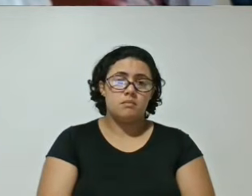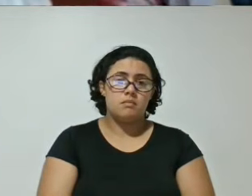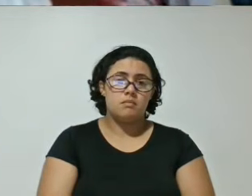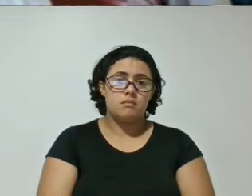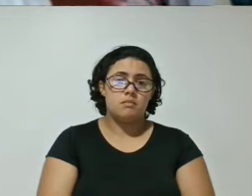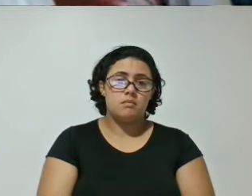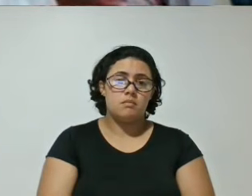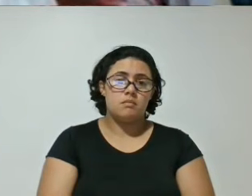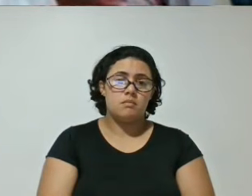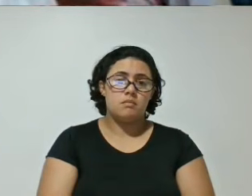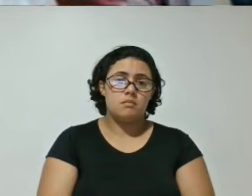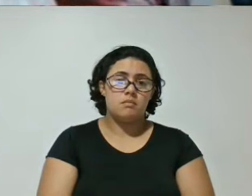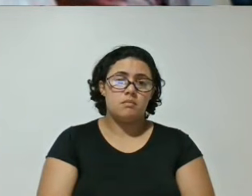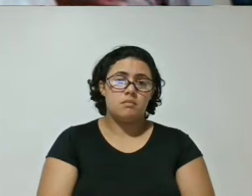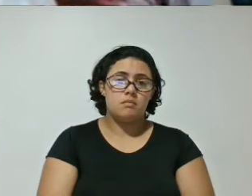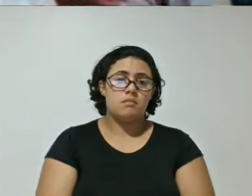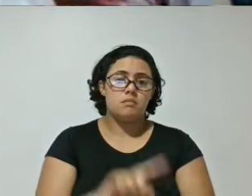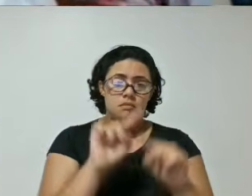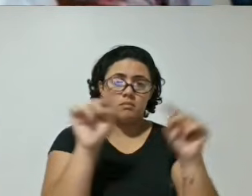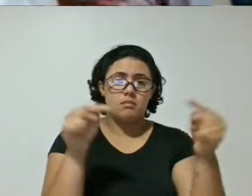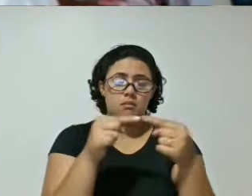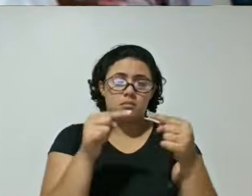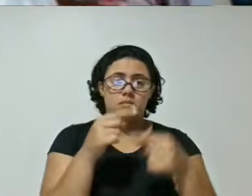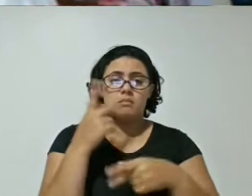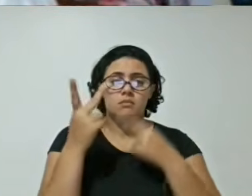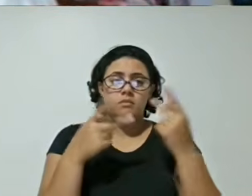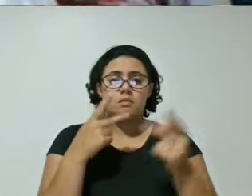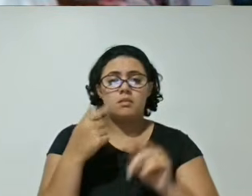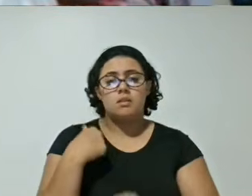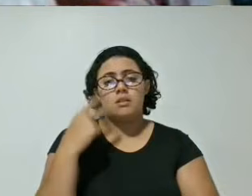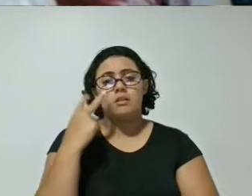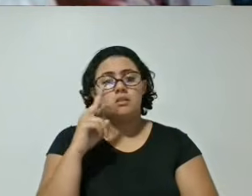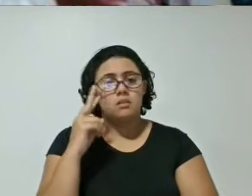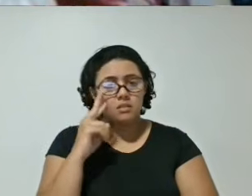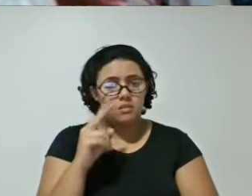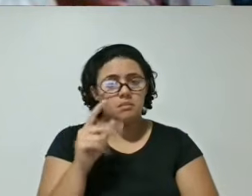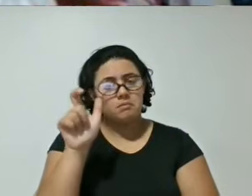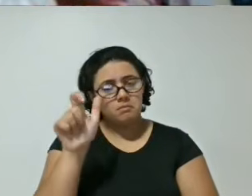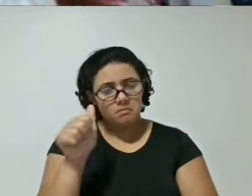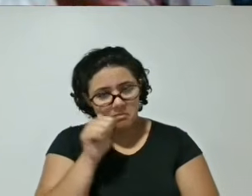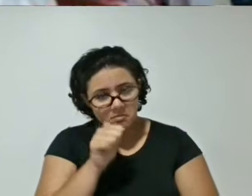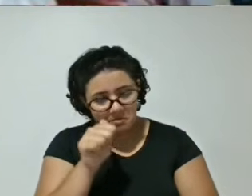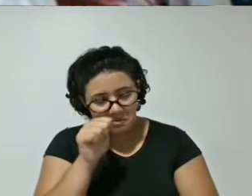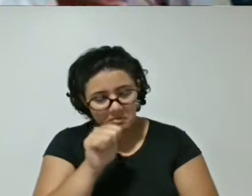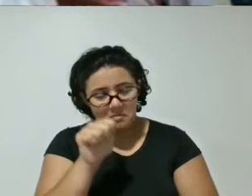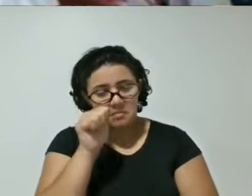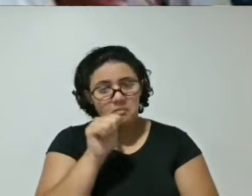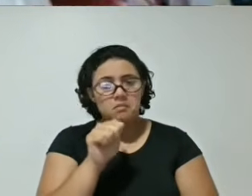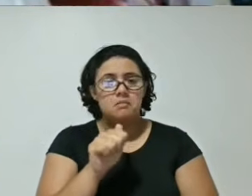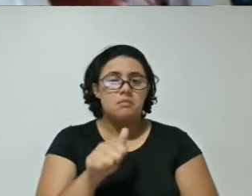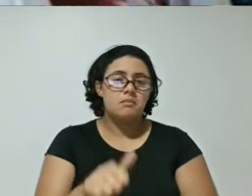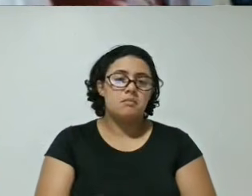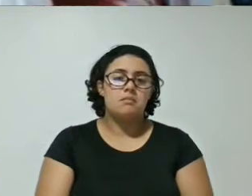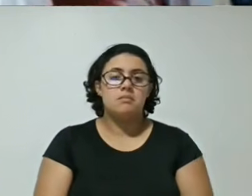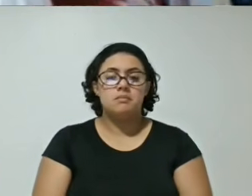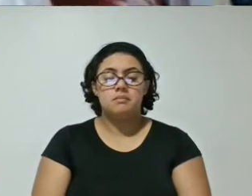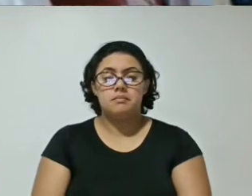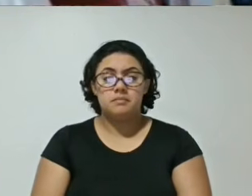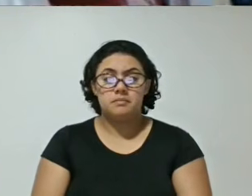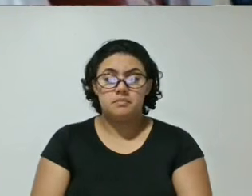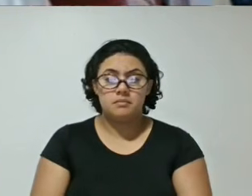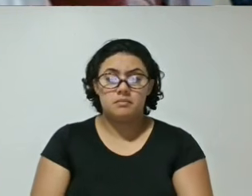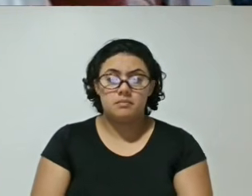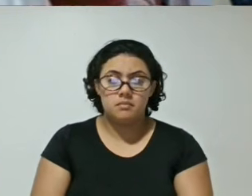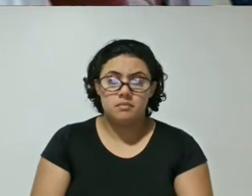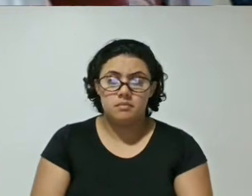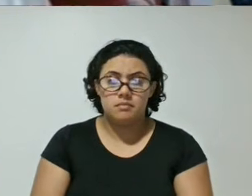Exatamente. Então, mediante a essa fala, eu me lembro muito bem dela, inclusive quando o grupo começou mesmo,